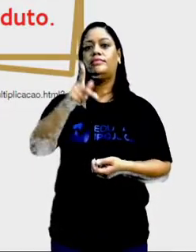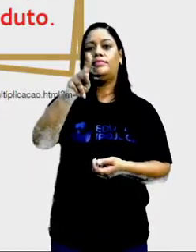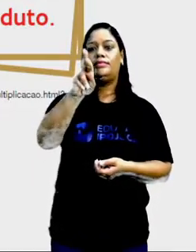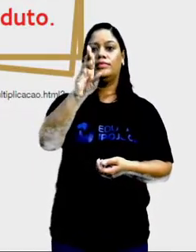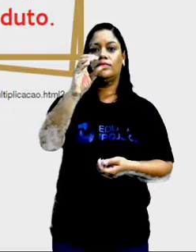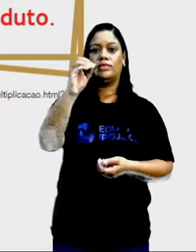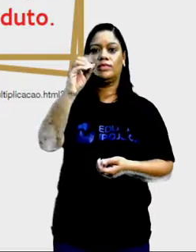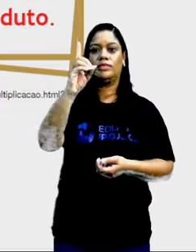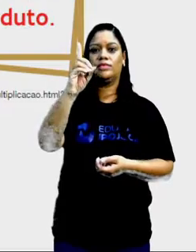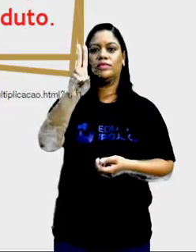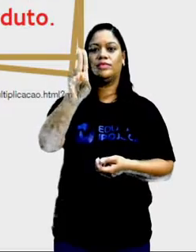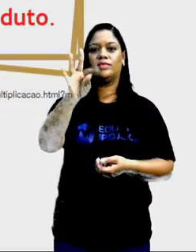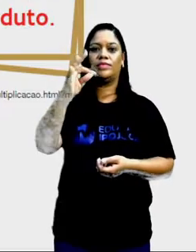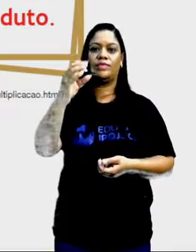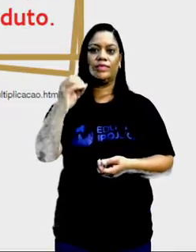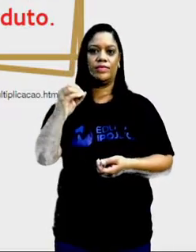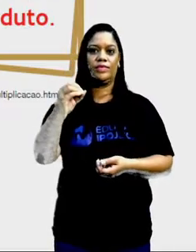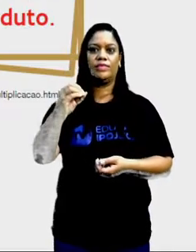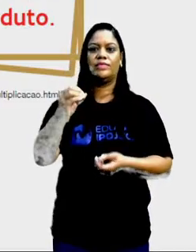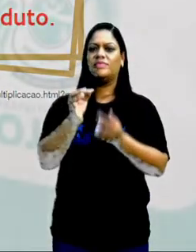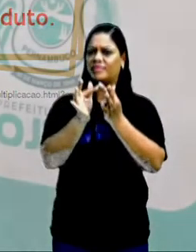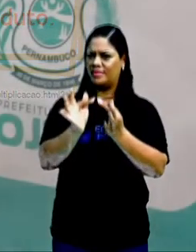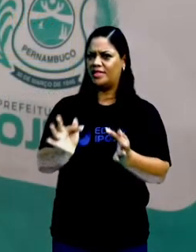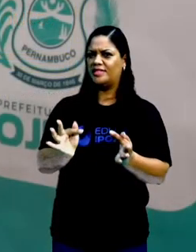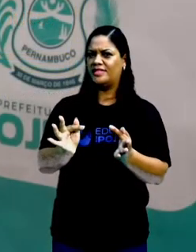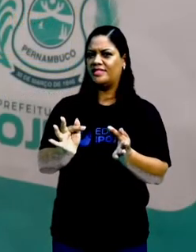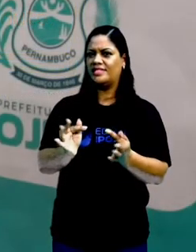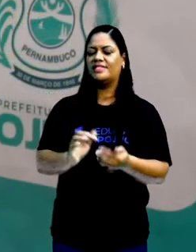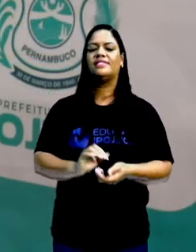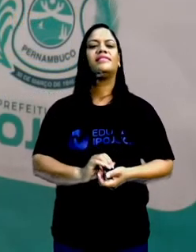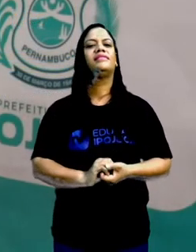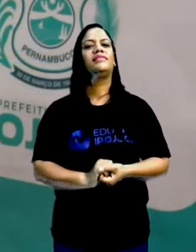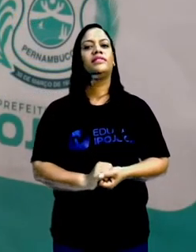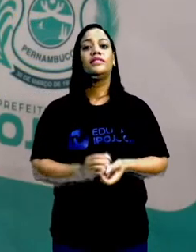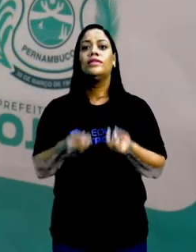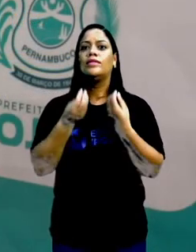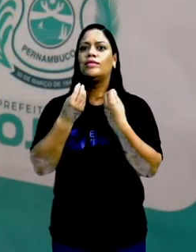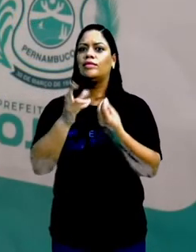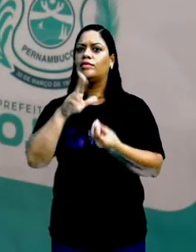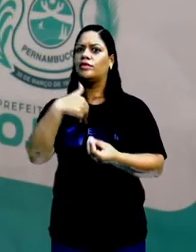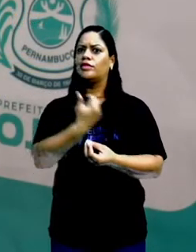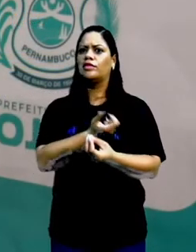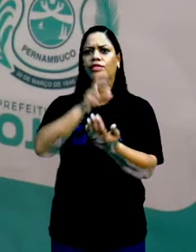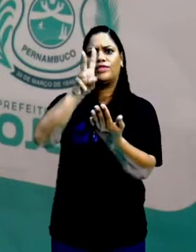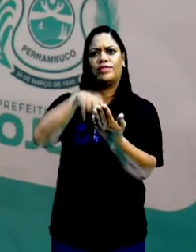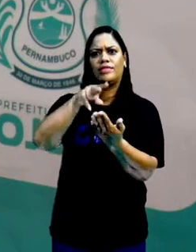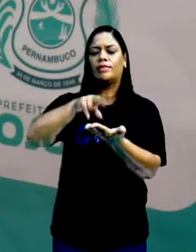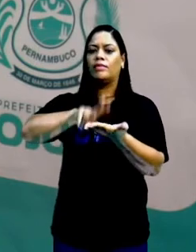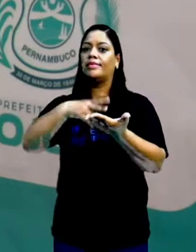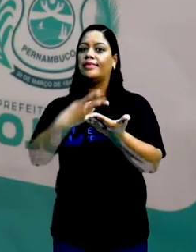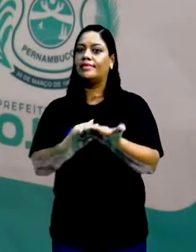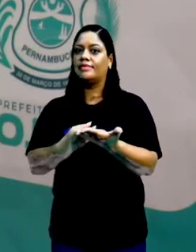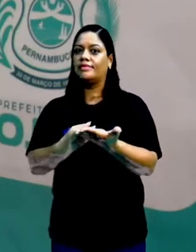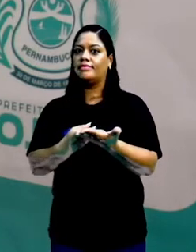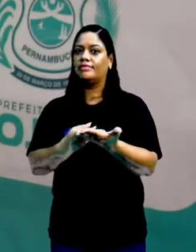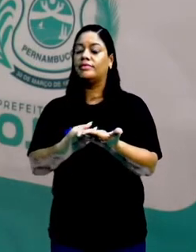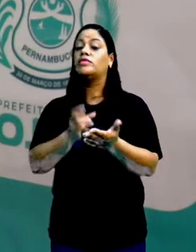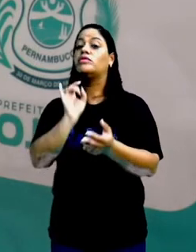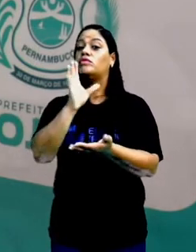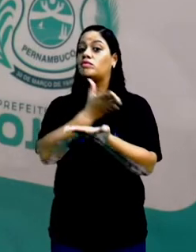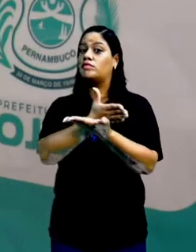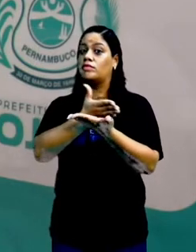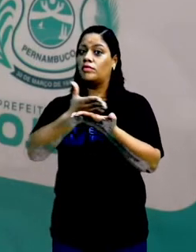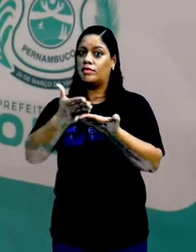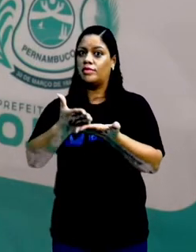chama-se produto. Não é simples? Aí, como é que nós lemos uma multiplicação? Basta começar